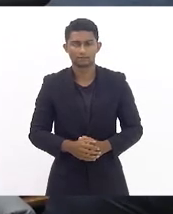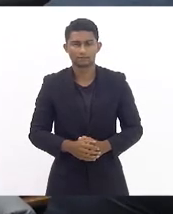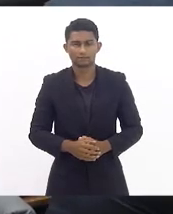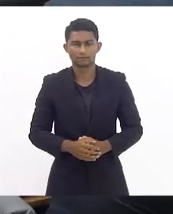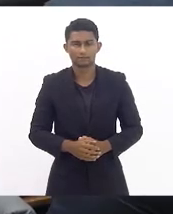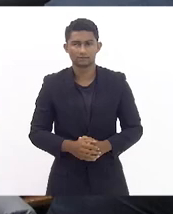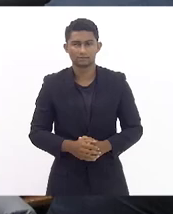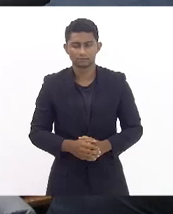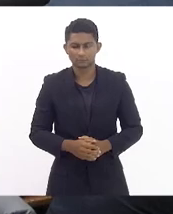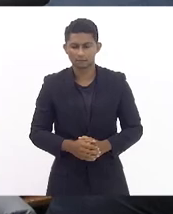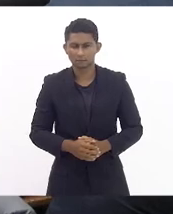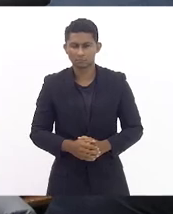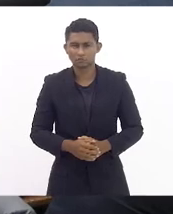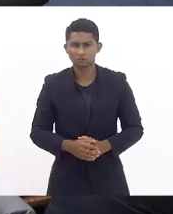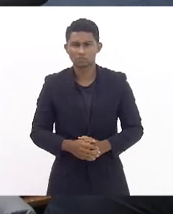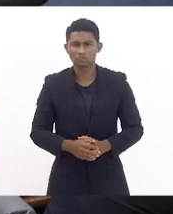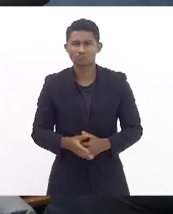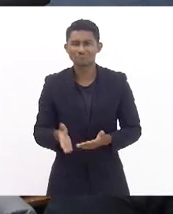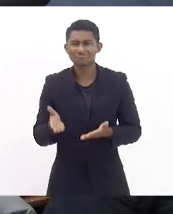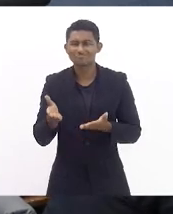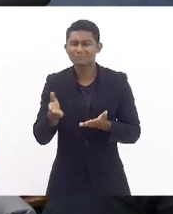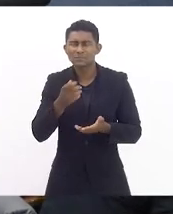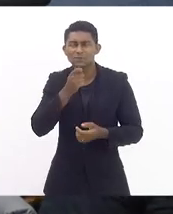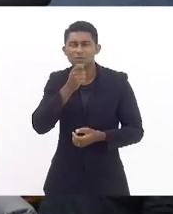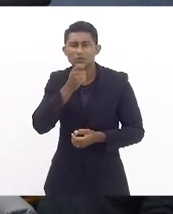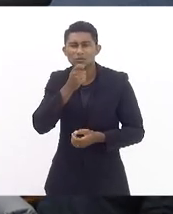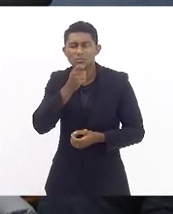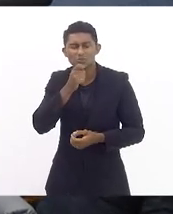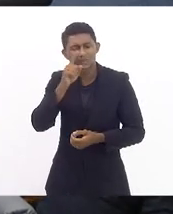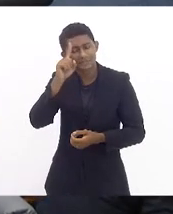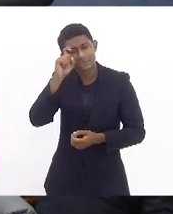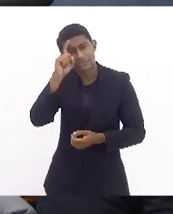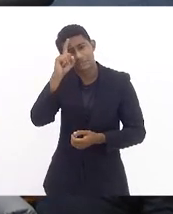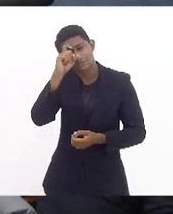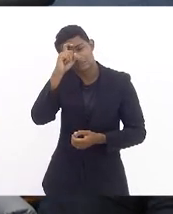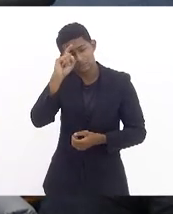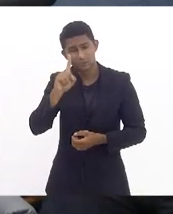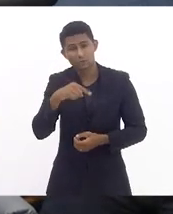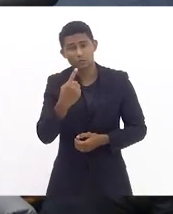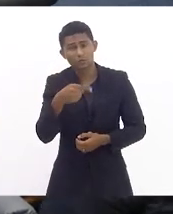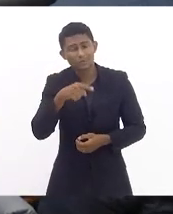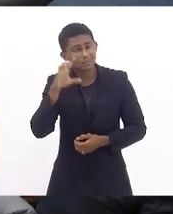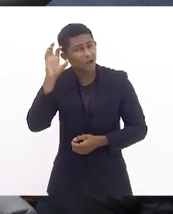Deputada enfermeira, está bem complicado aí, nós não estamos ouvindo aqui não.